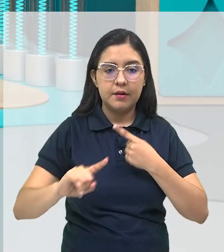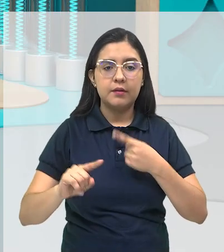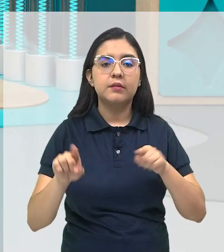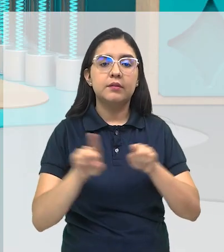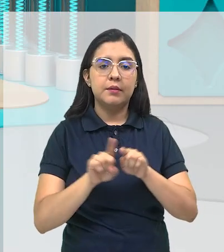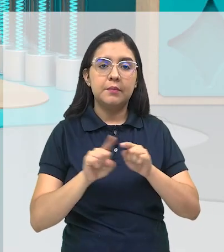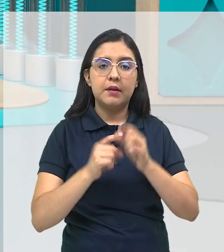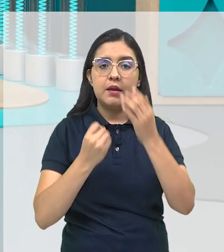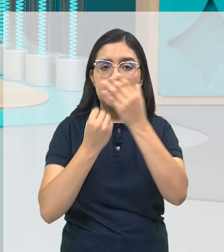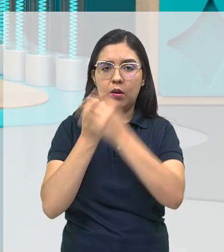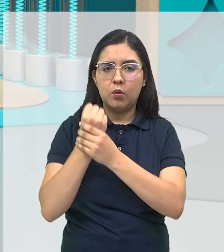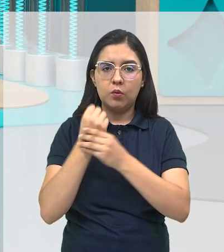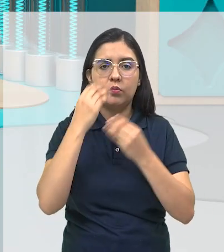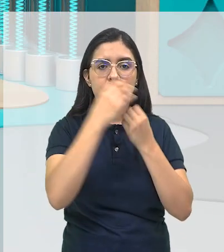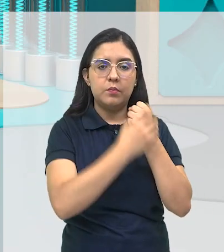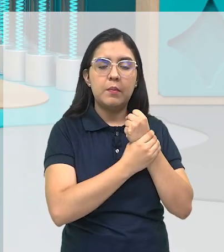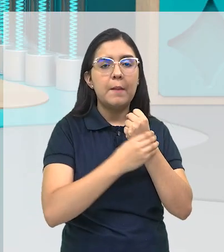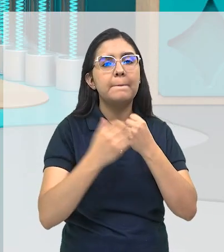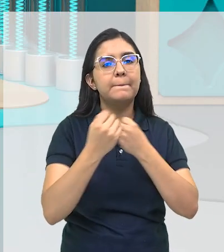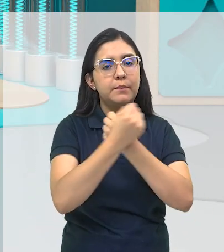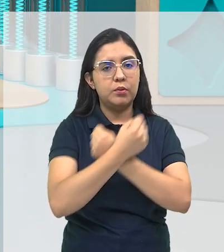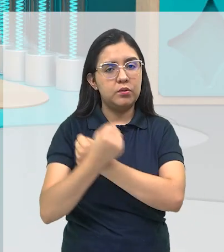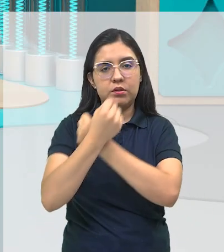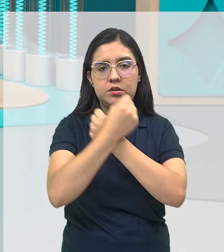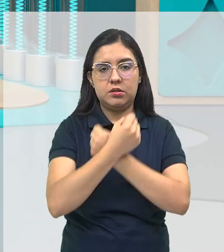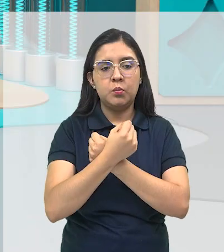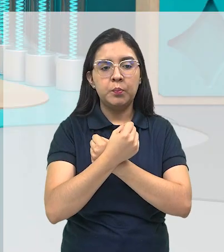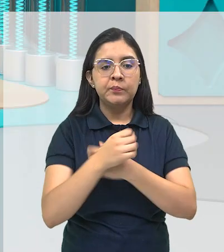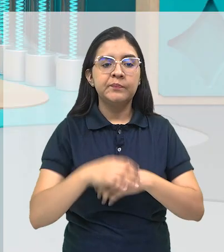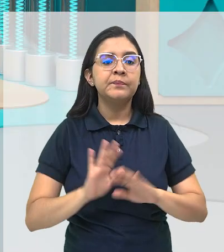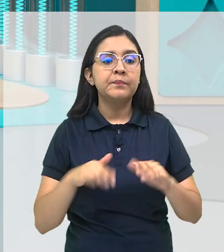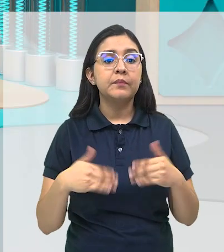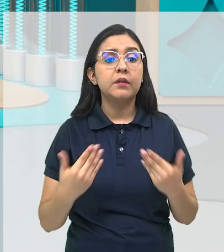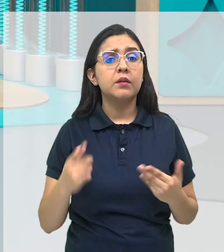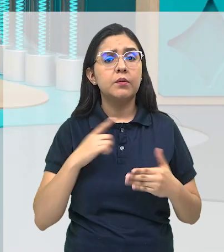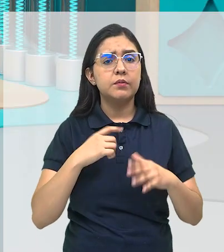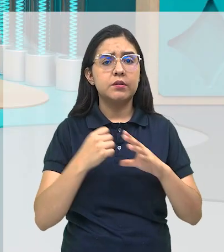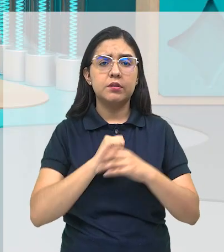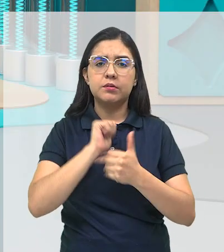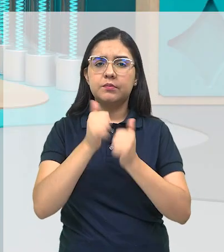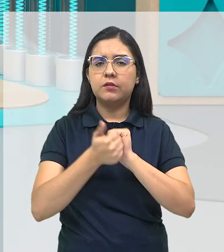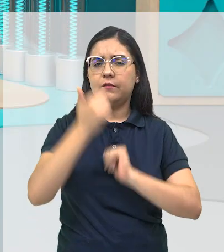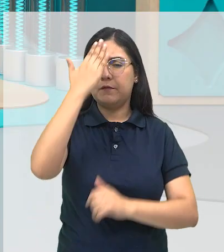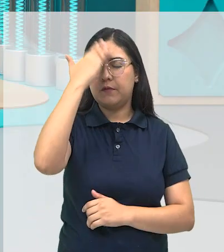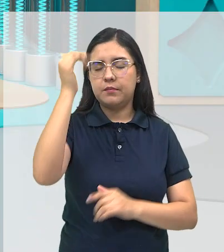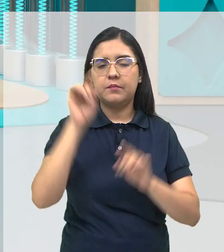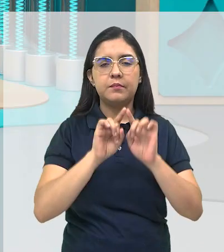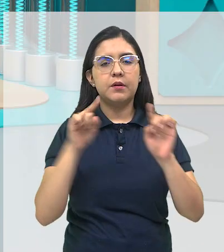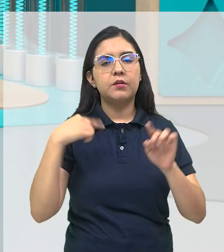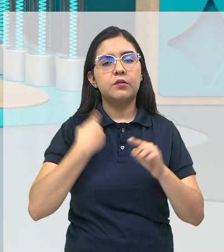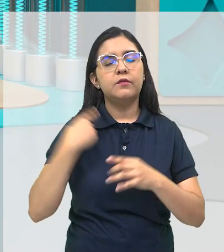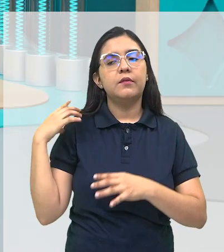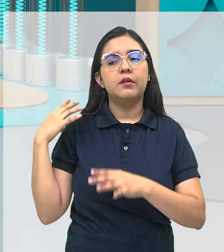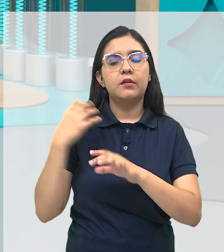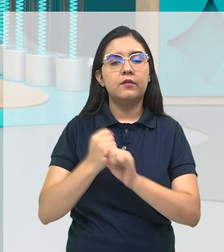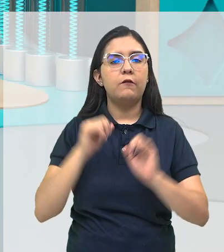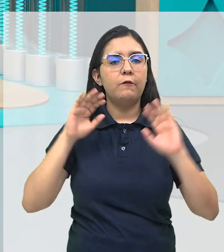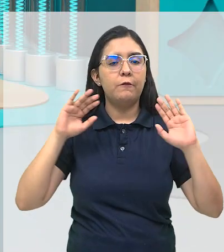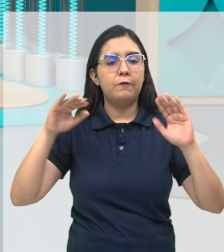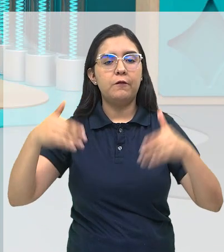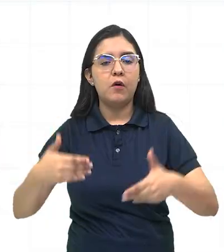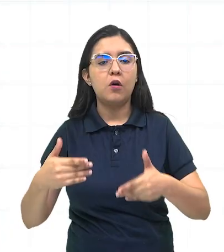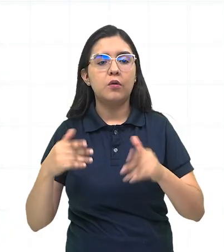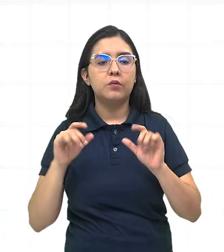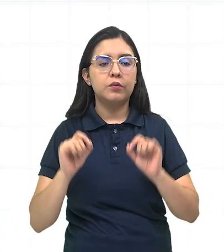luva funciona mais como uma proteção e não como uma arma. Esses esportes são bem famosos, mas nós vamos relembrar um específico